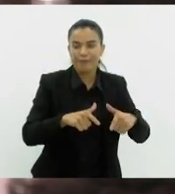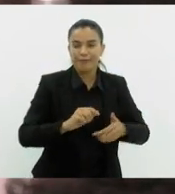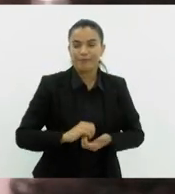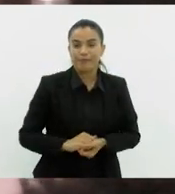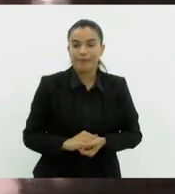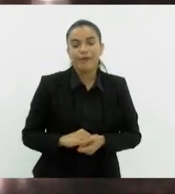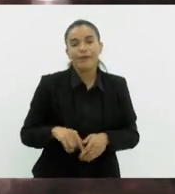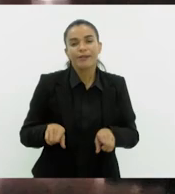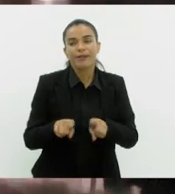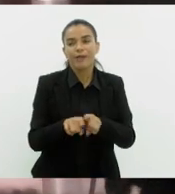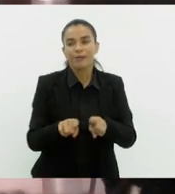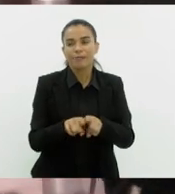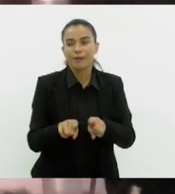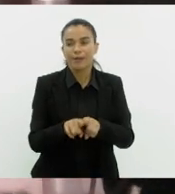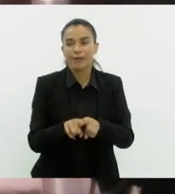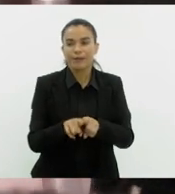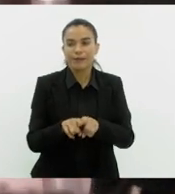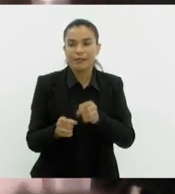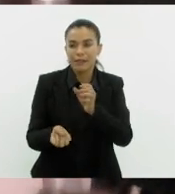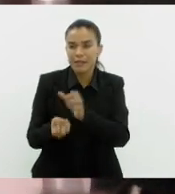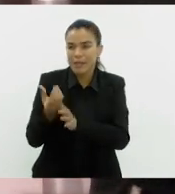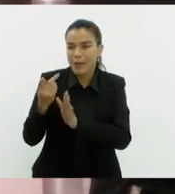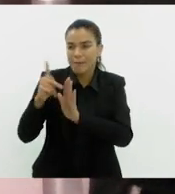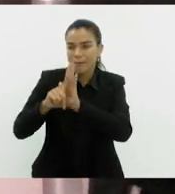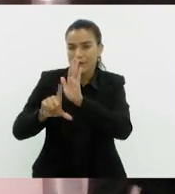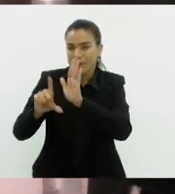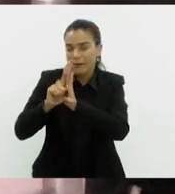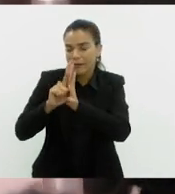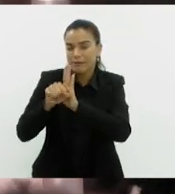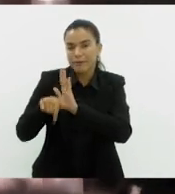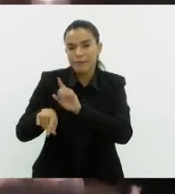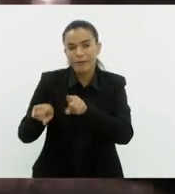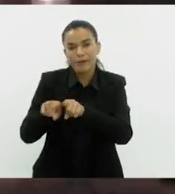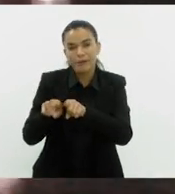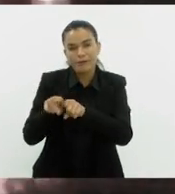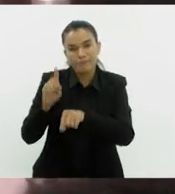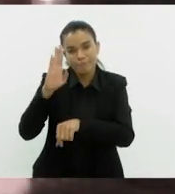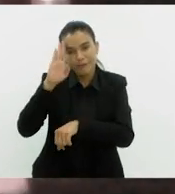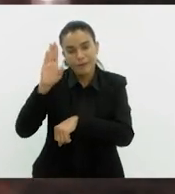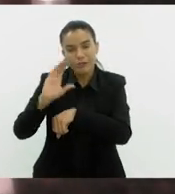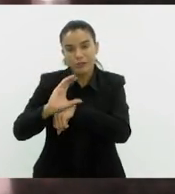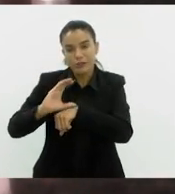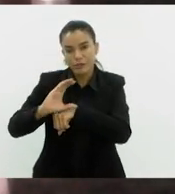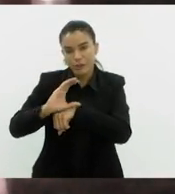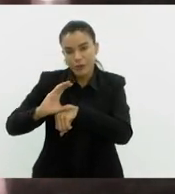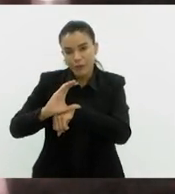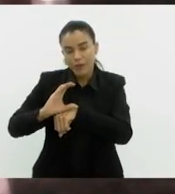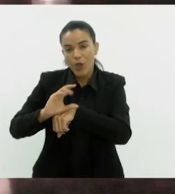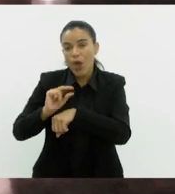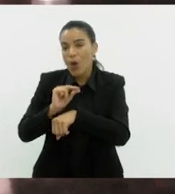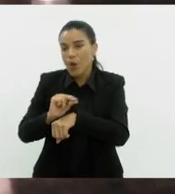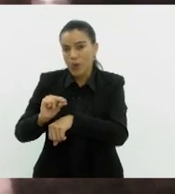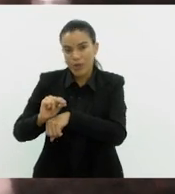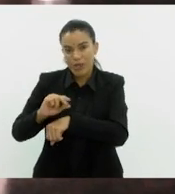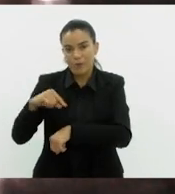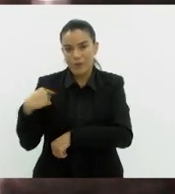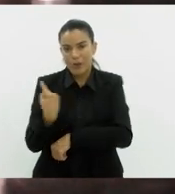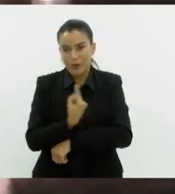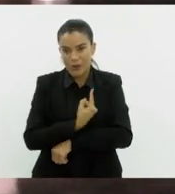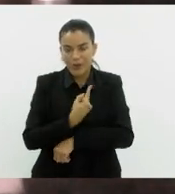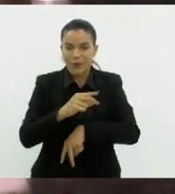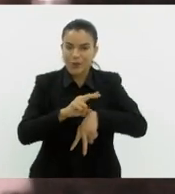que a gente precisa desse projeto de emenda constitucional, principalmente para trabalhar o direito ao cuidado para todos e